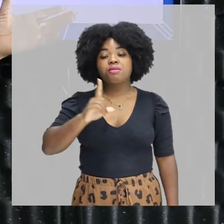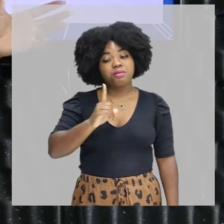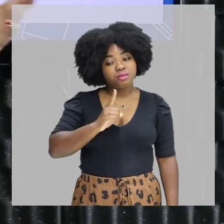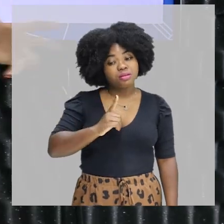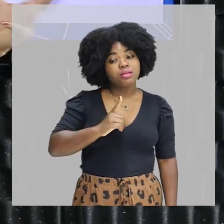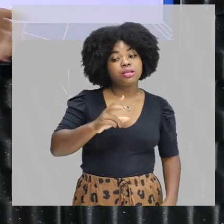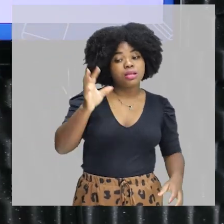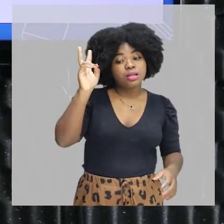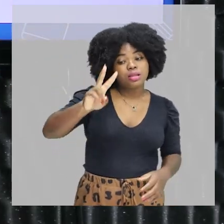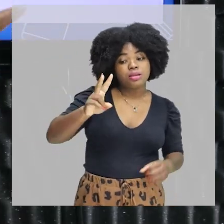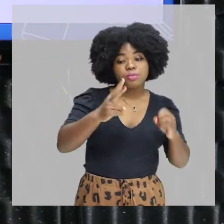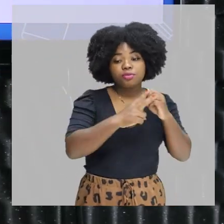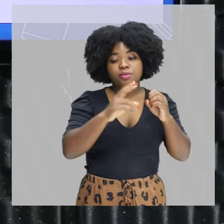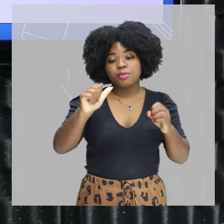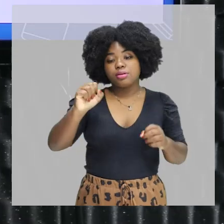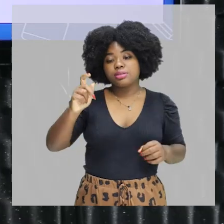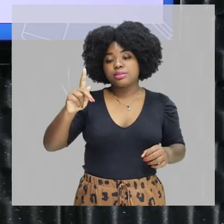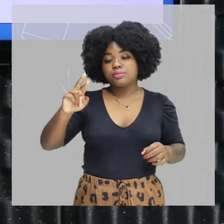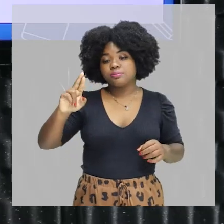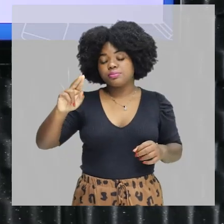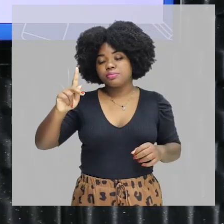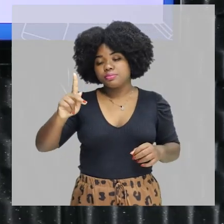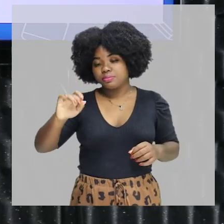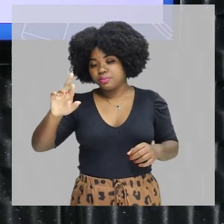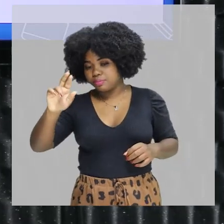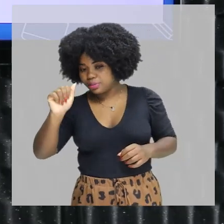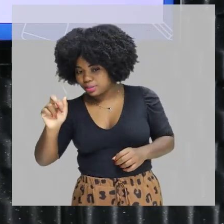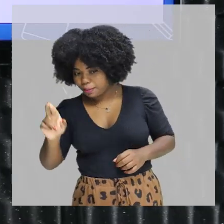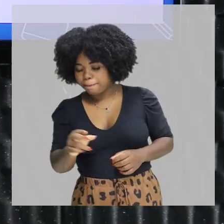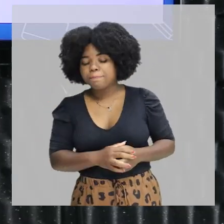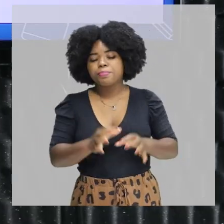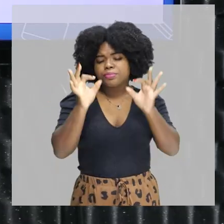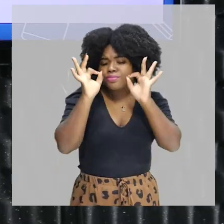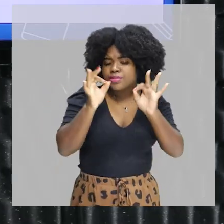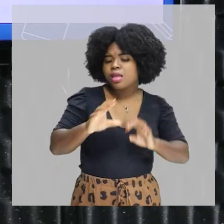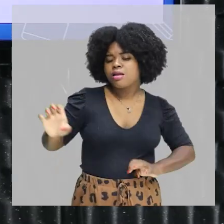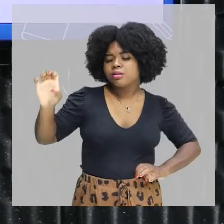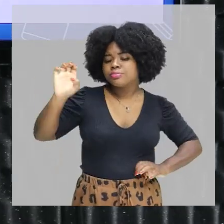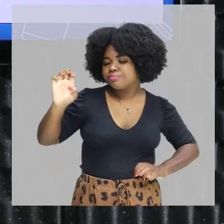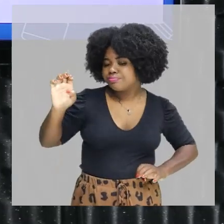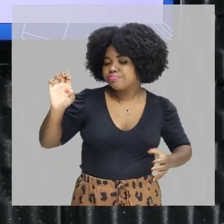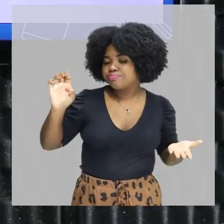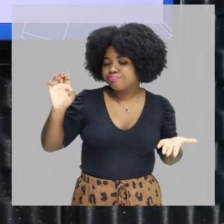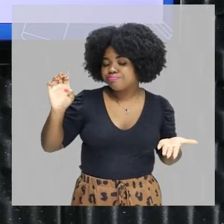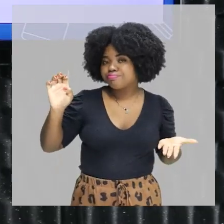verbo aspirar, tá? Presta atenção. E a letra E, interessei-me e